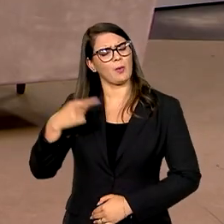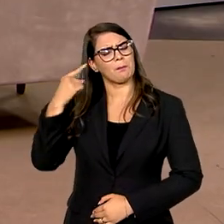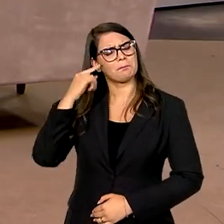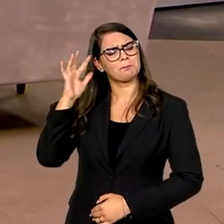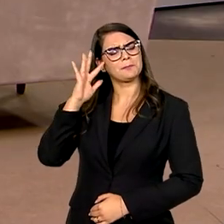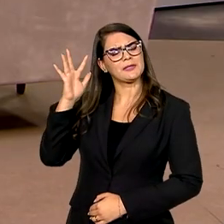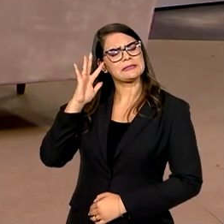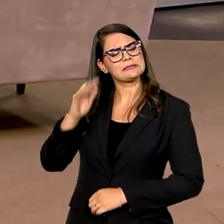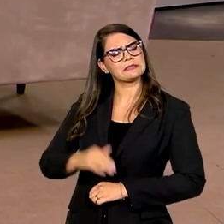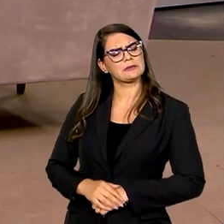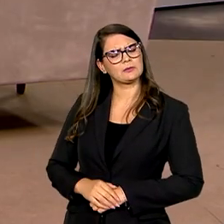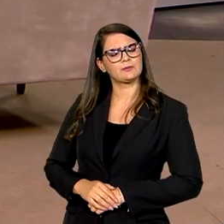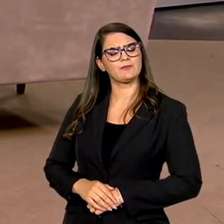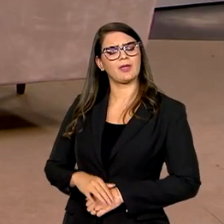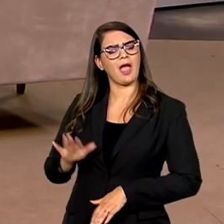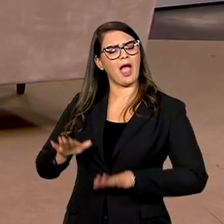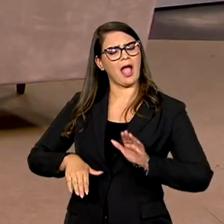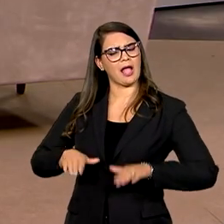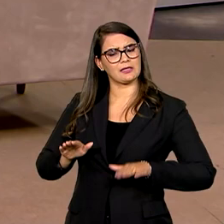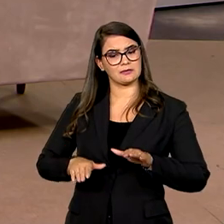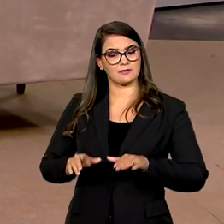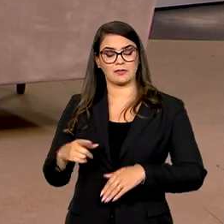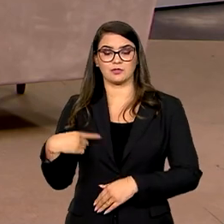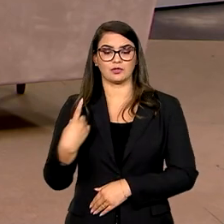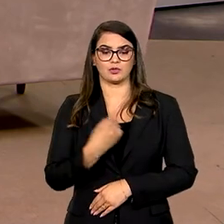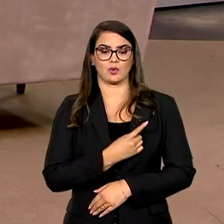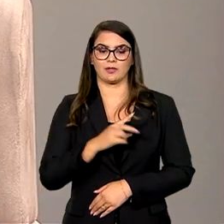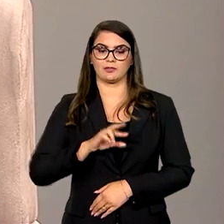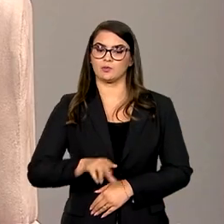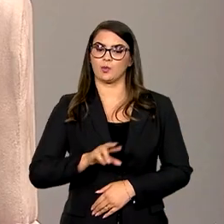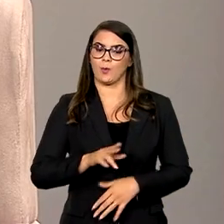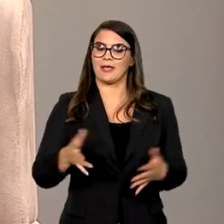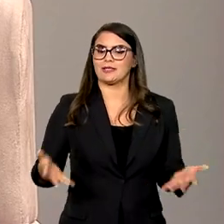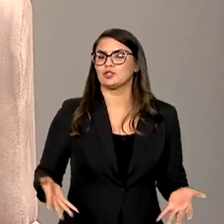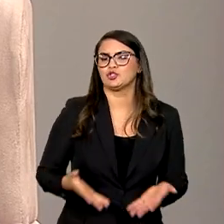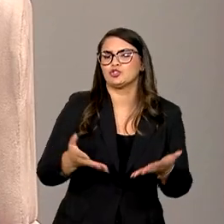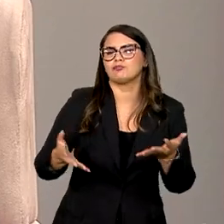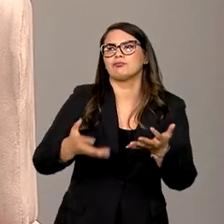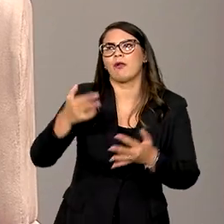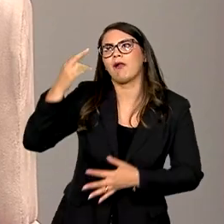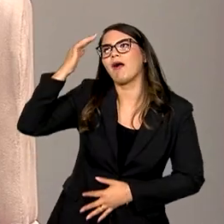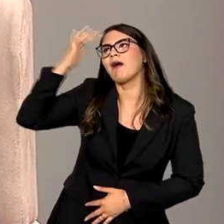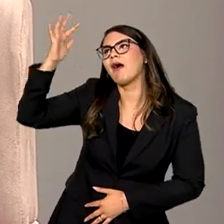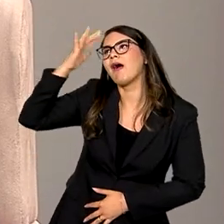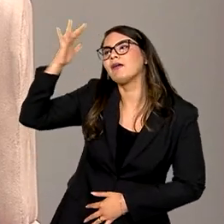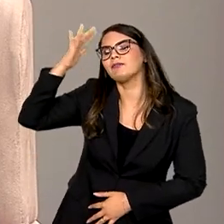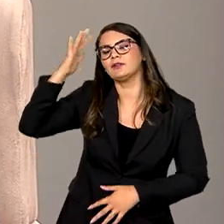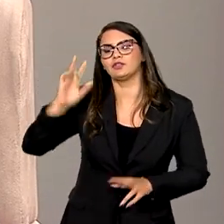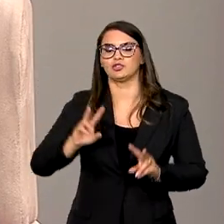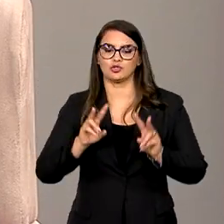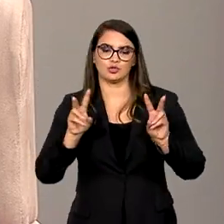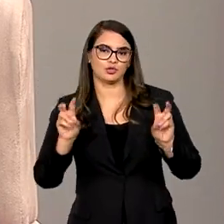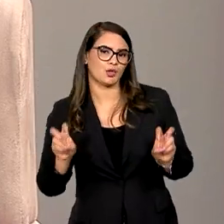agora que muitas vezes nós não somos estimulados a refletir sobre